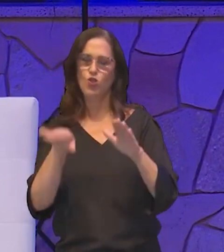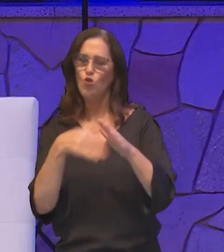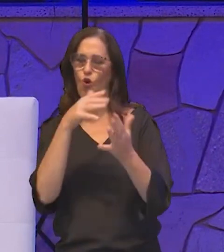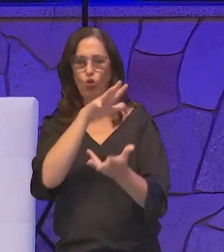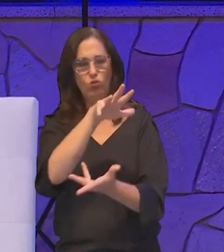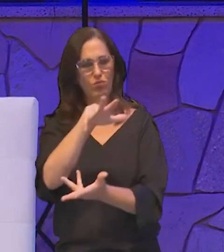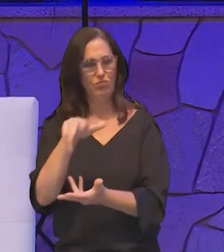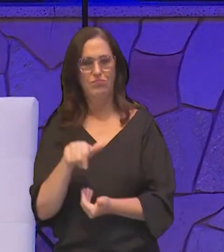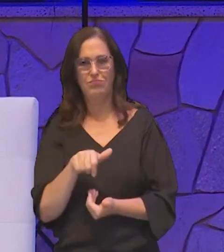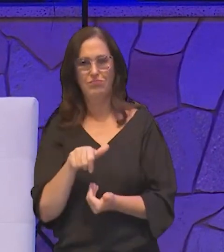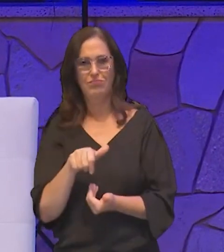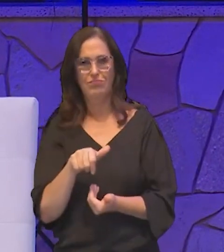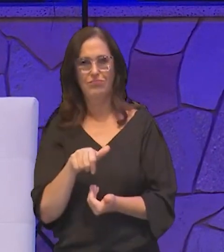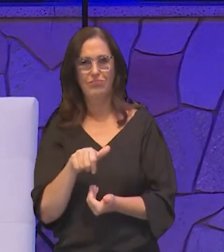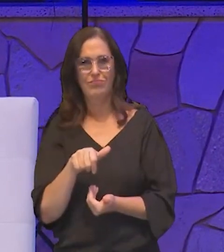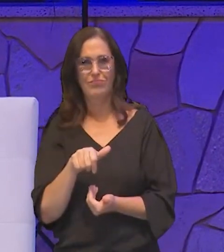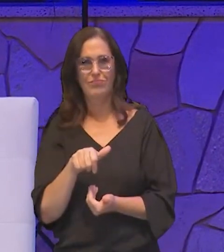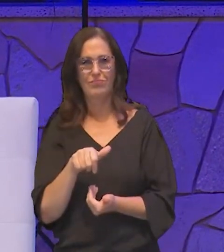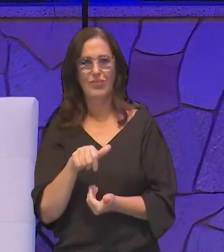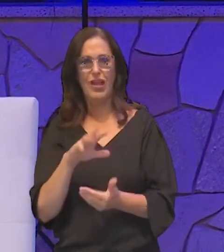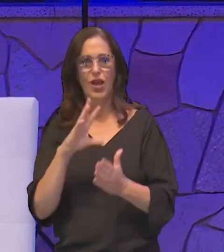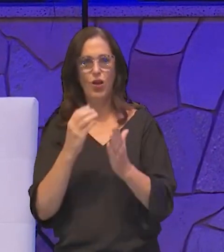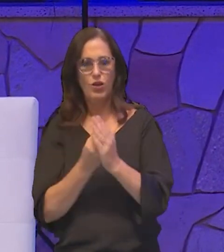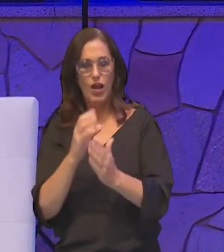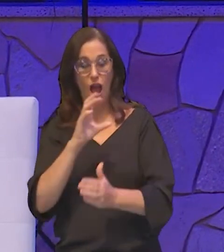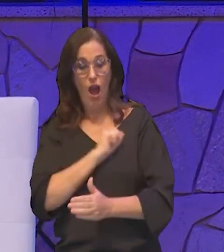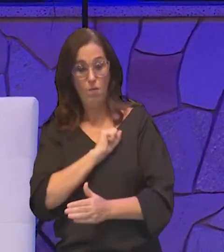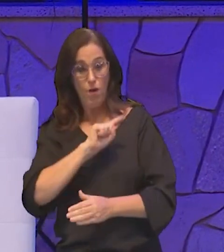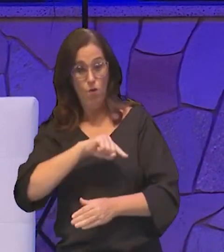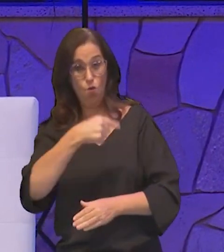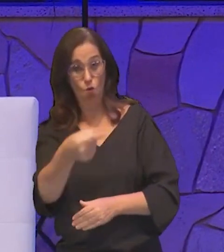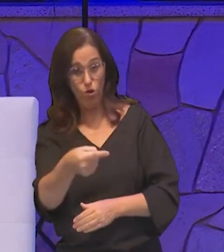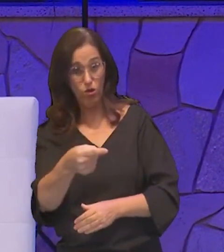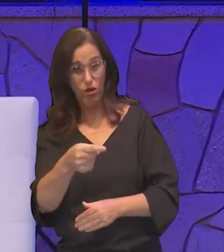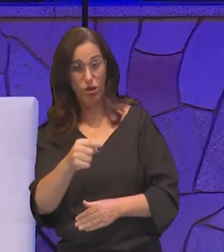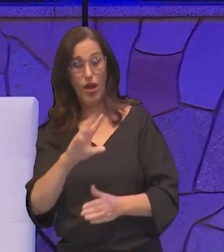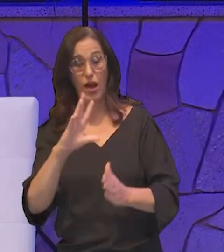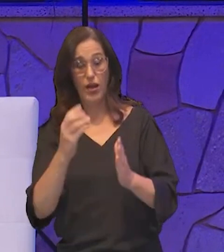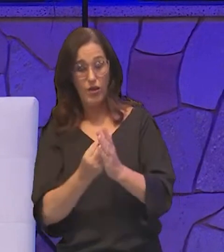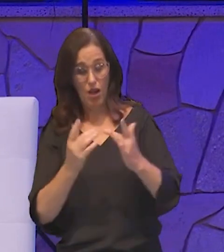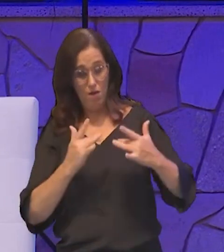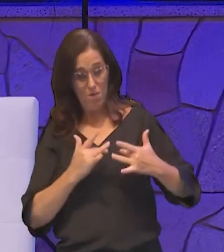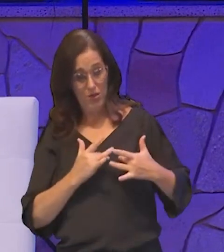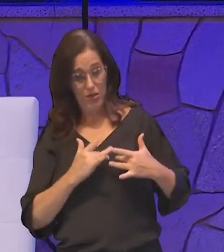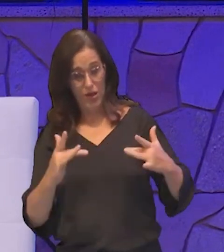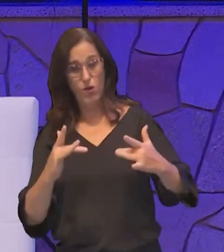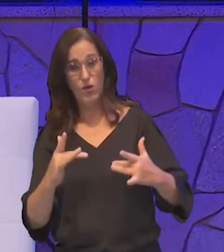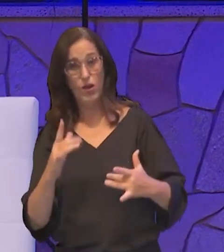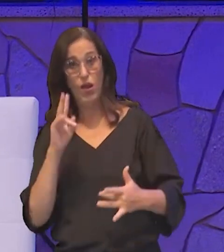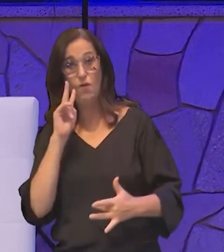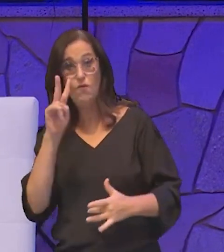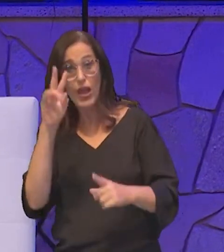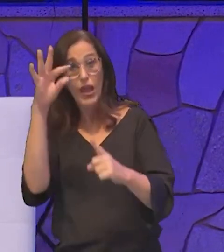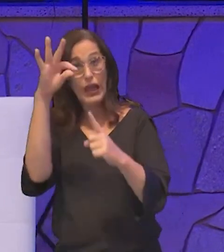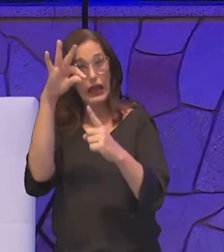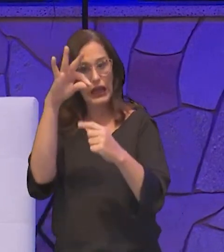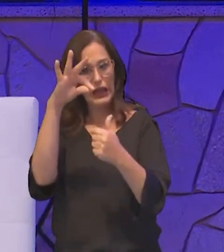terra, uma igreja que ama o próximo, uma igreja que tem misericórdia, uma igreja que olha para